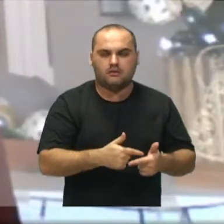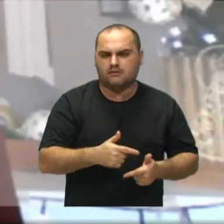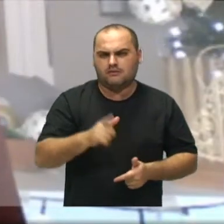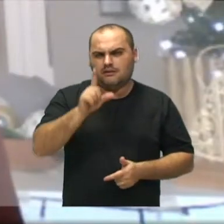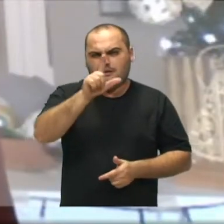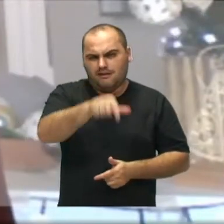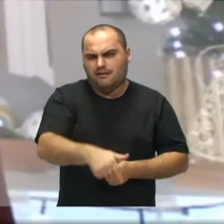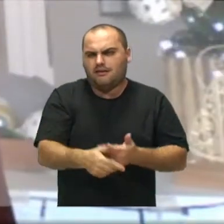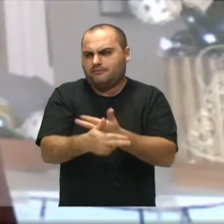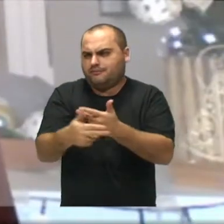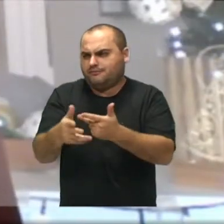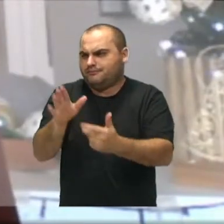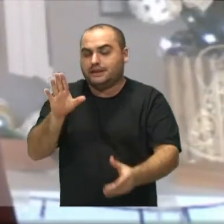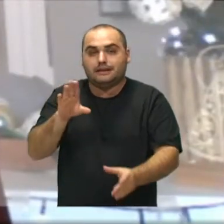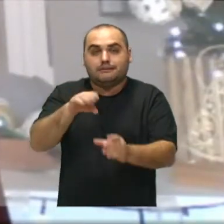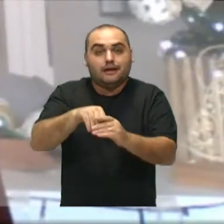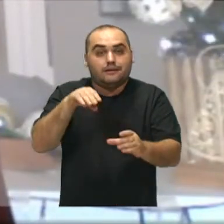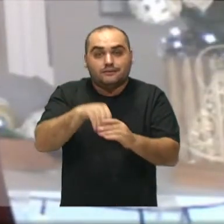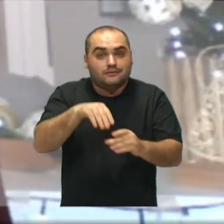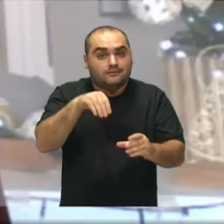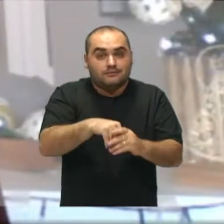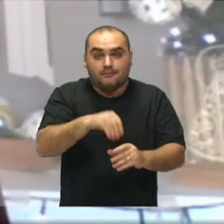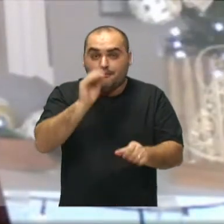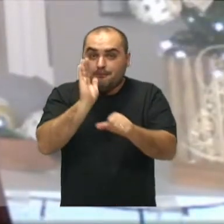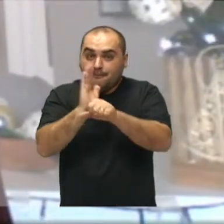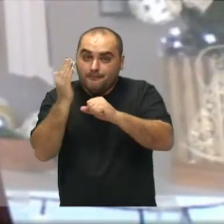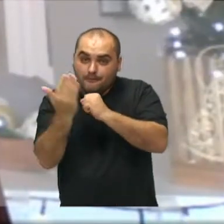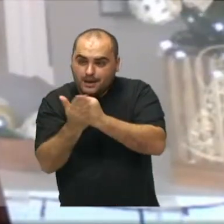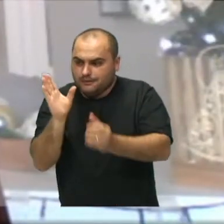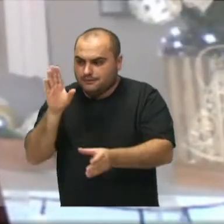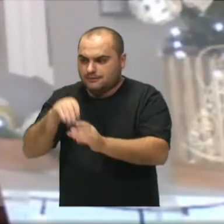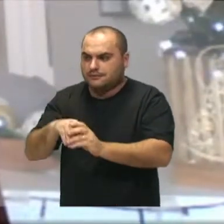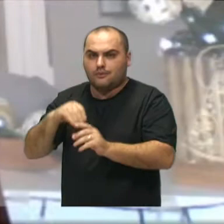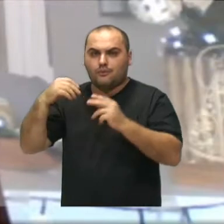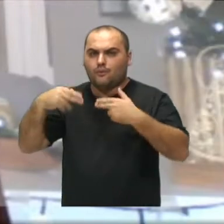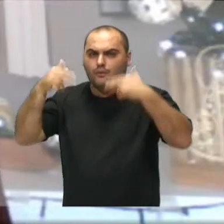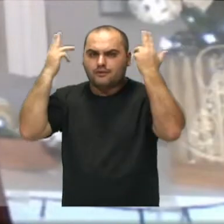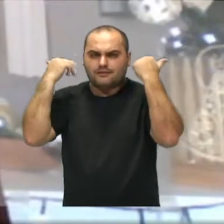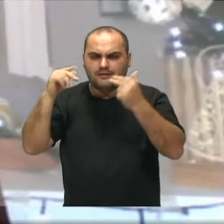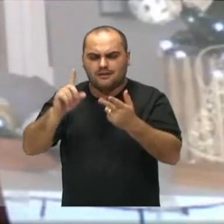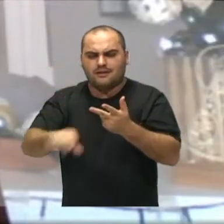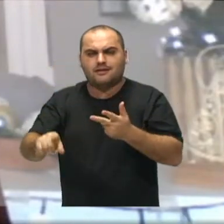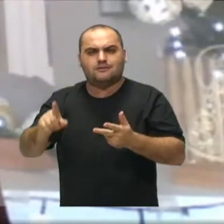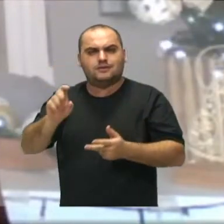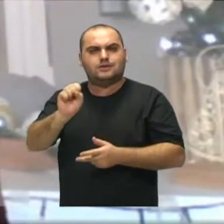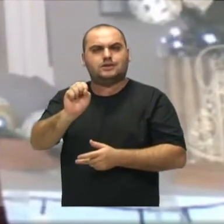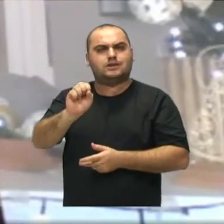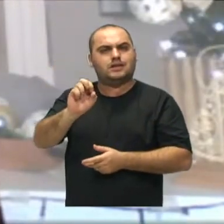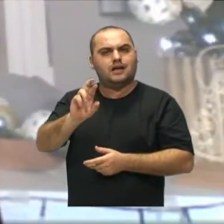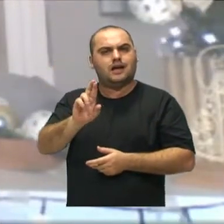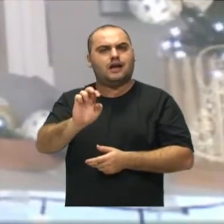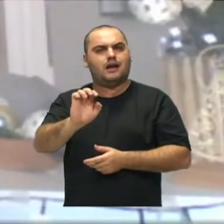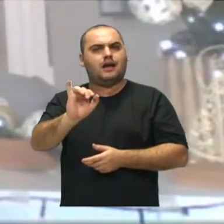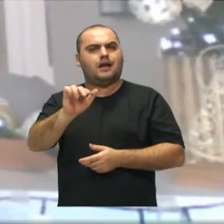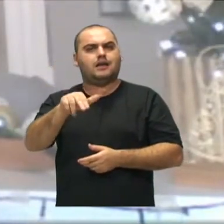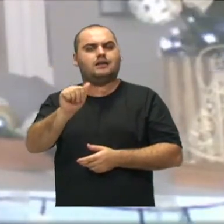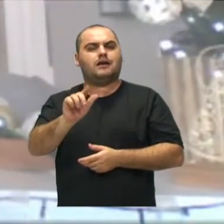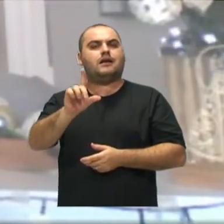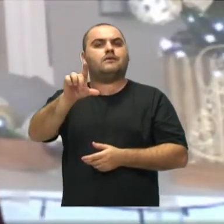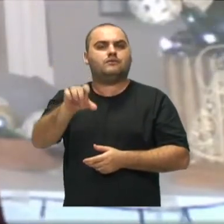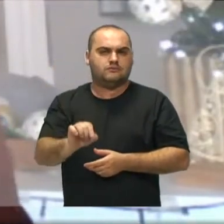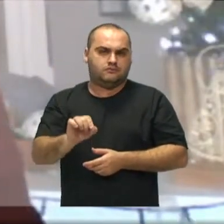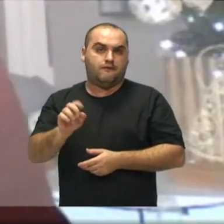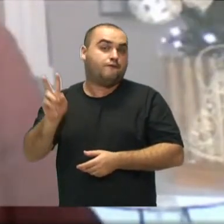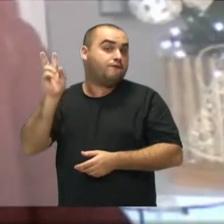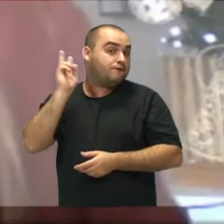ciclovias dentro, nos bairros, interbairros, né? Era Cordeiros, muito Cordeiros, Reinaldo Schmidhausen, né? Sempre teve muitas vítimas, eu estou